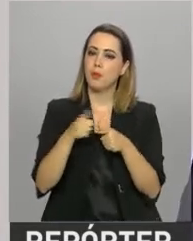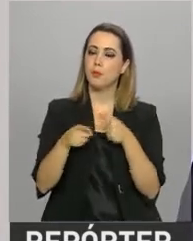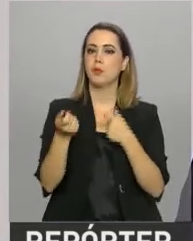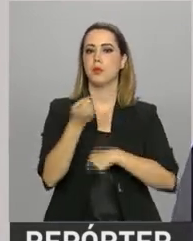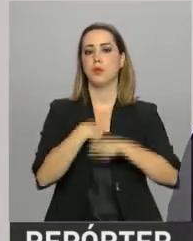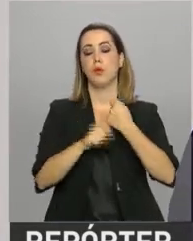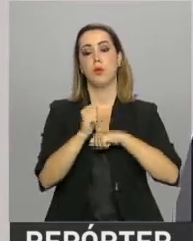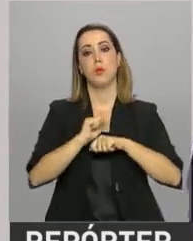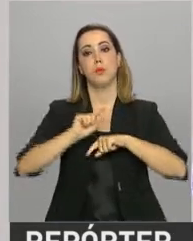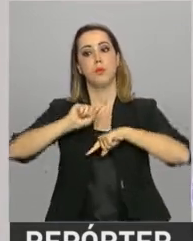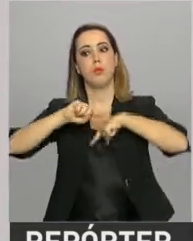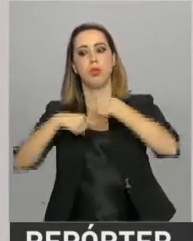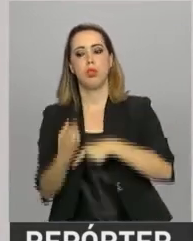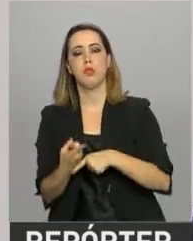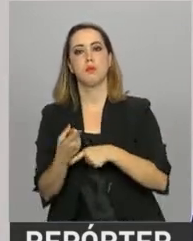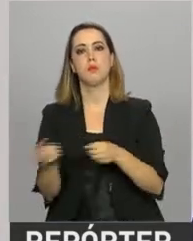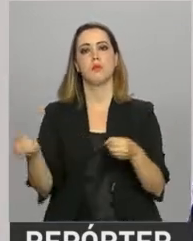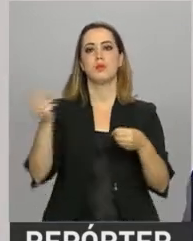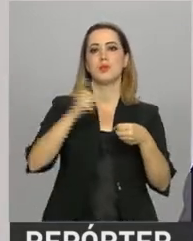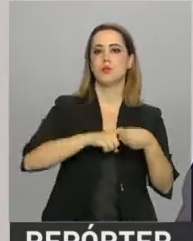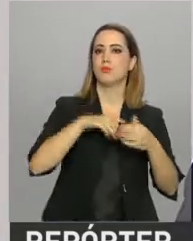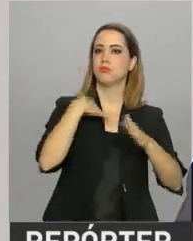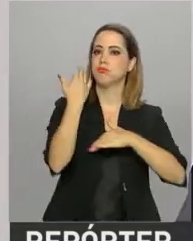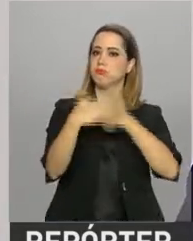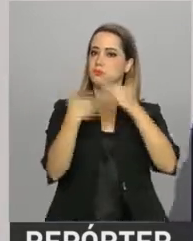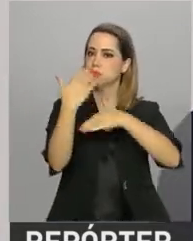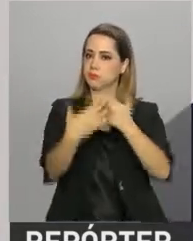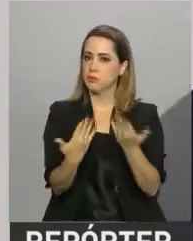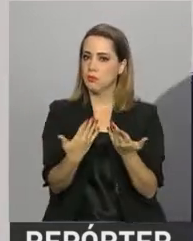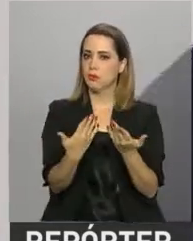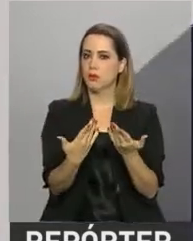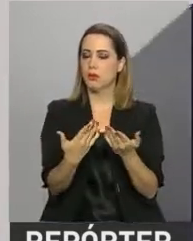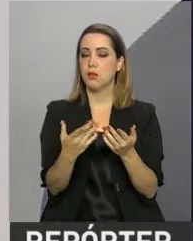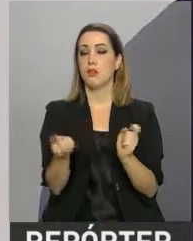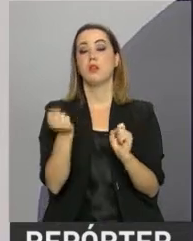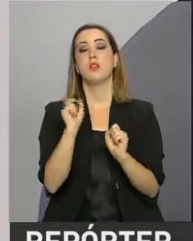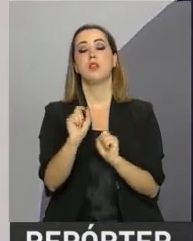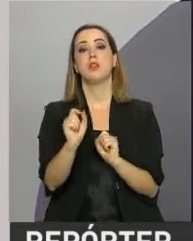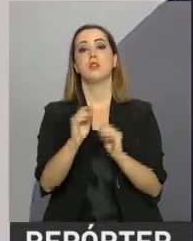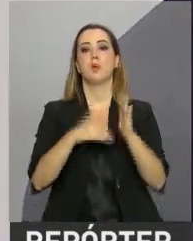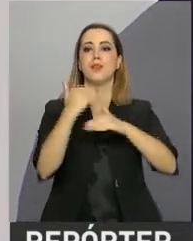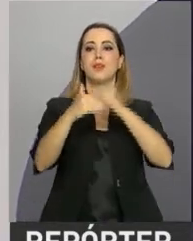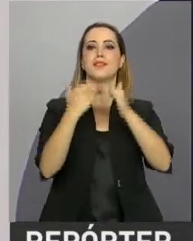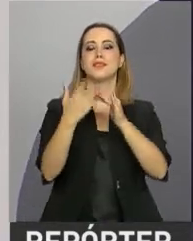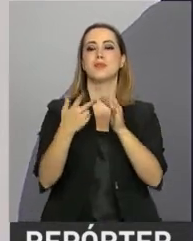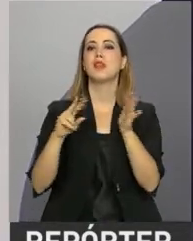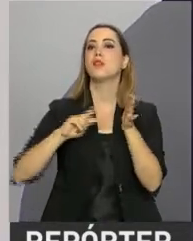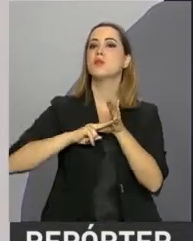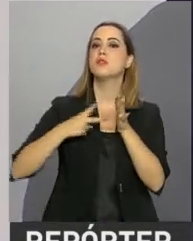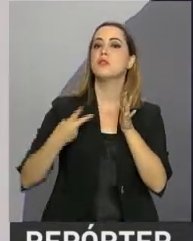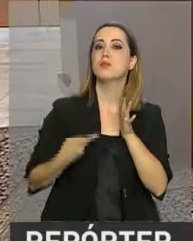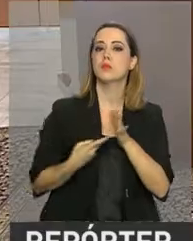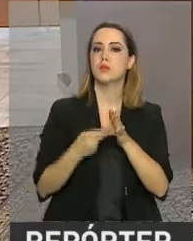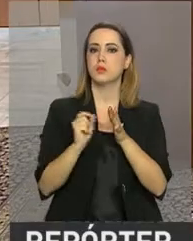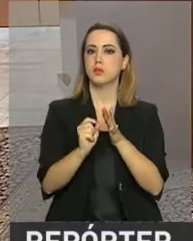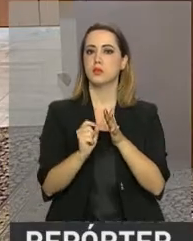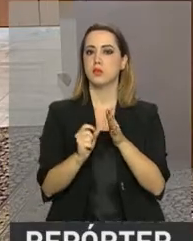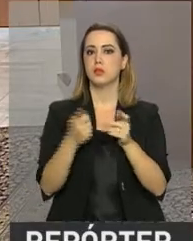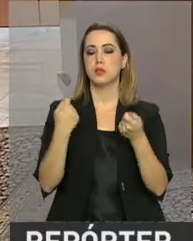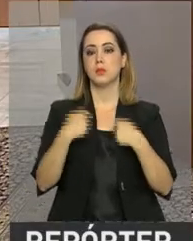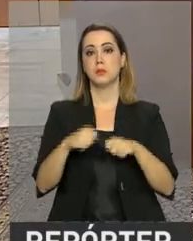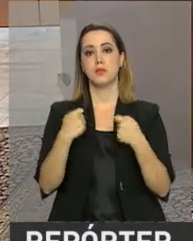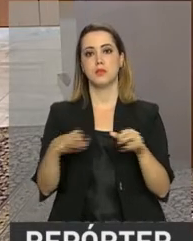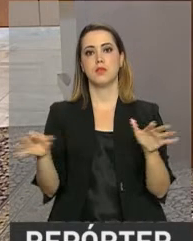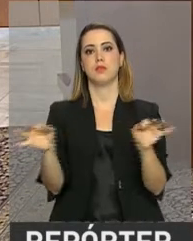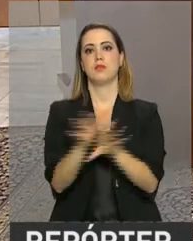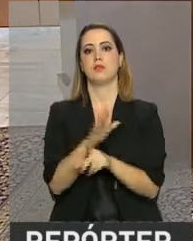depois retomar o crescimento o crescimento é conseqüência precisamente da cessação da